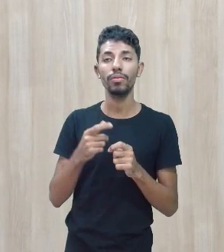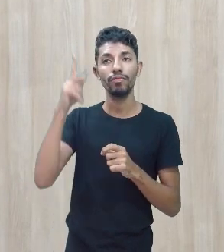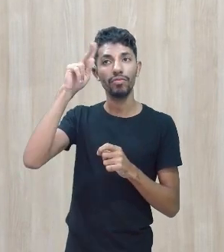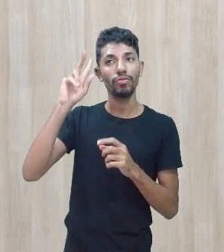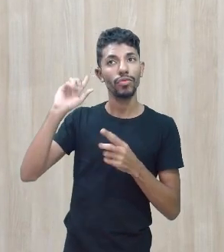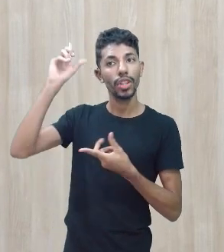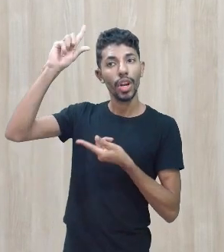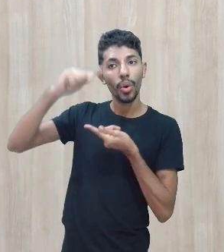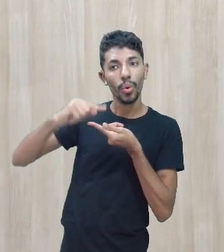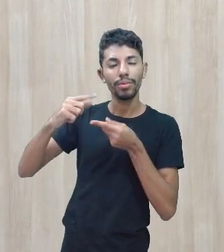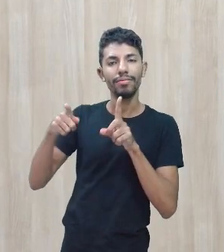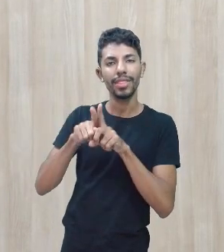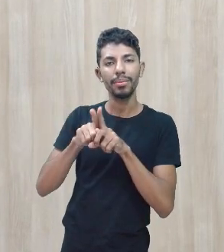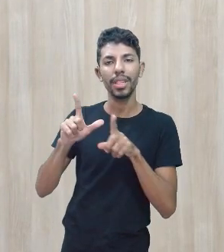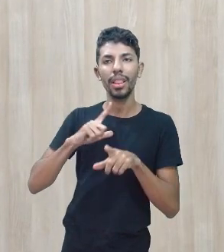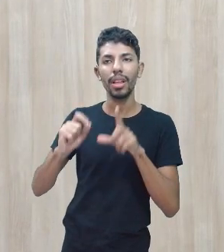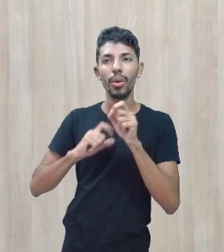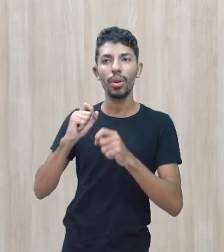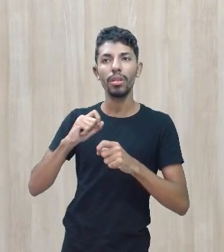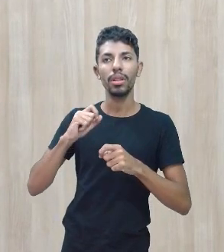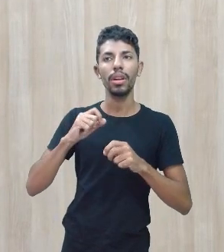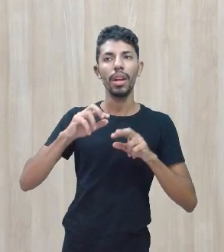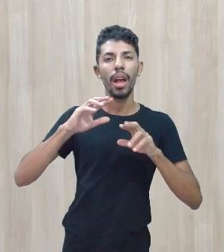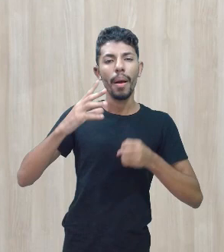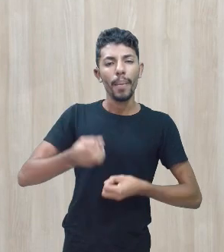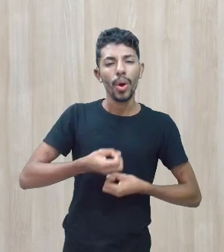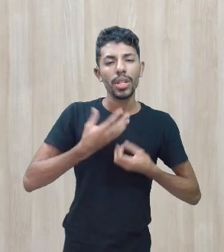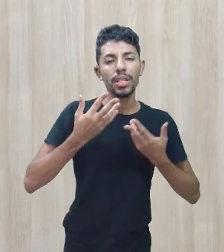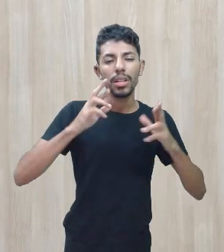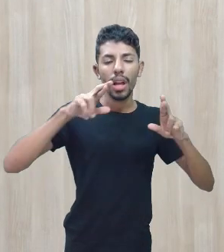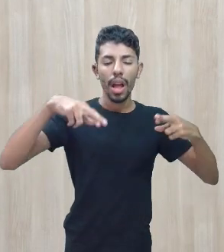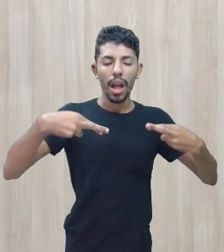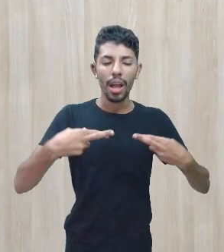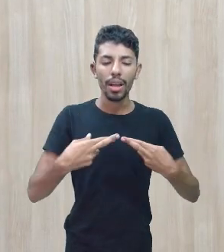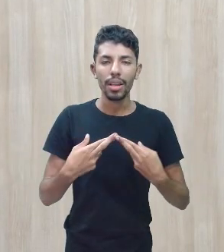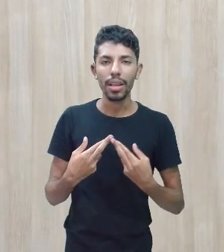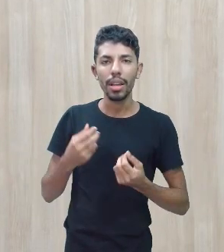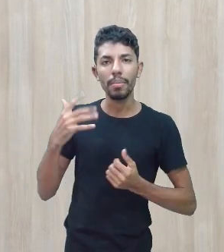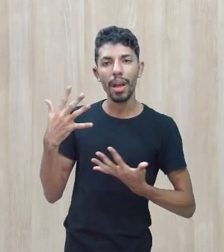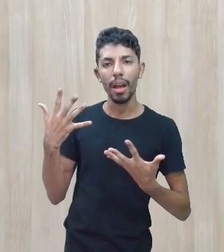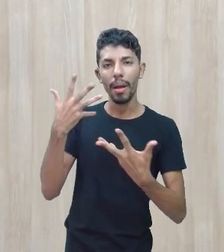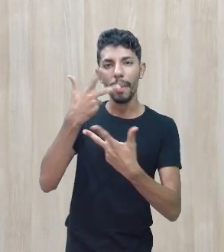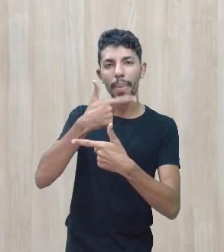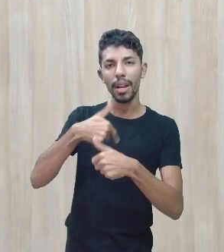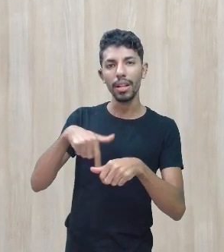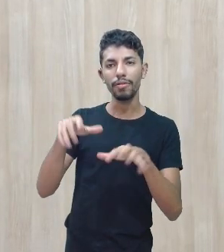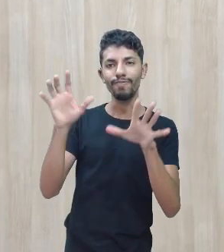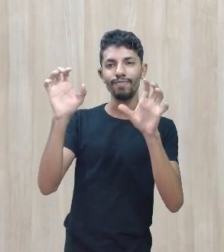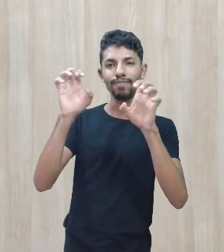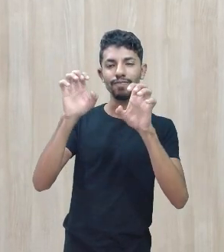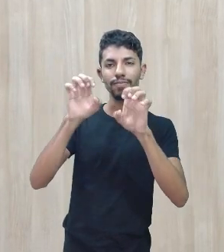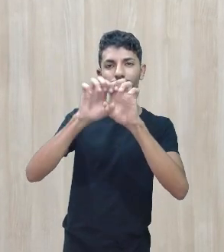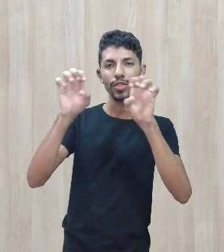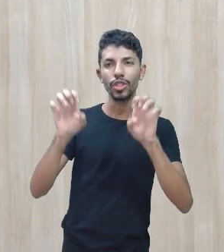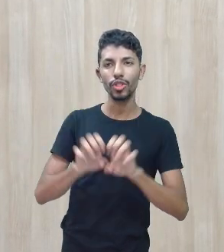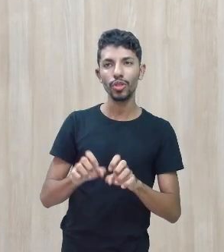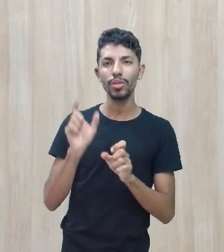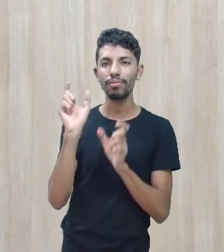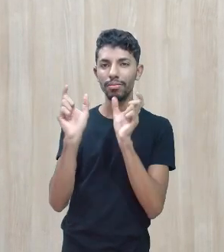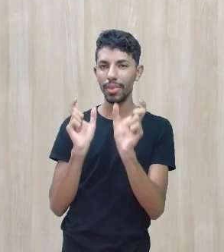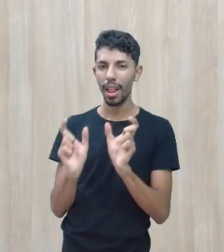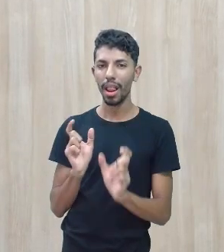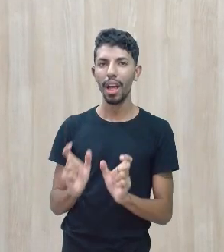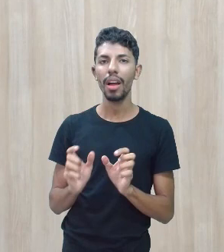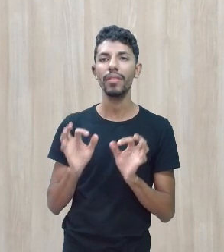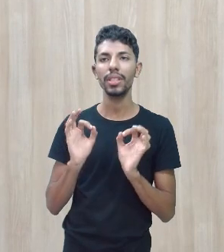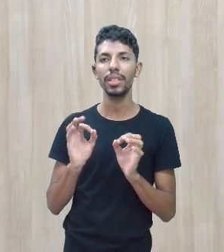sua poeticidade, também ter sua rima, sua beleza estética nas palavras em si e